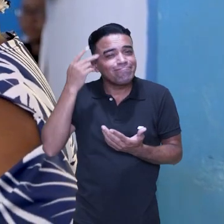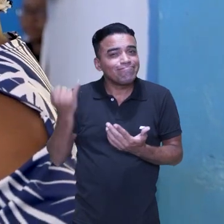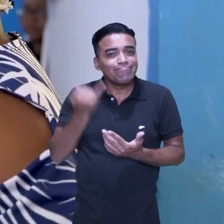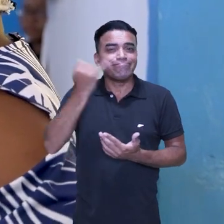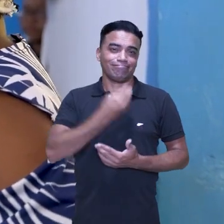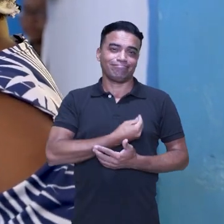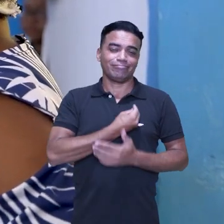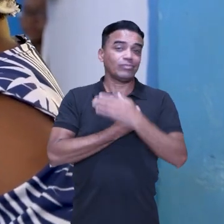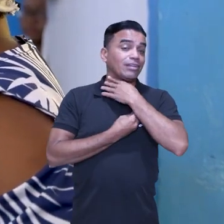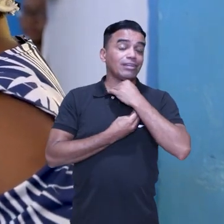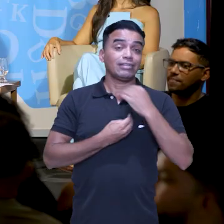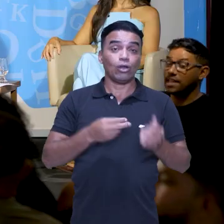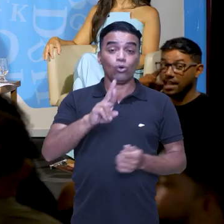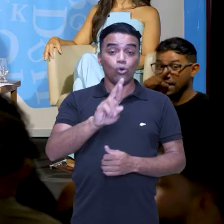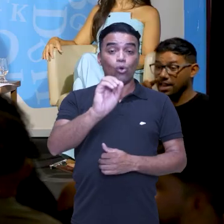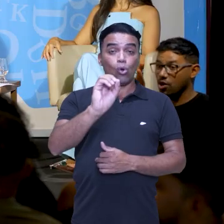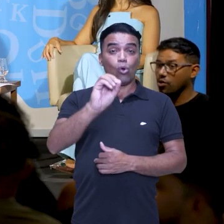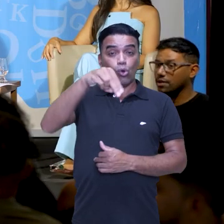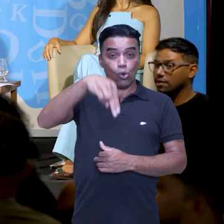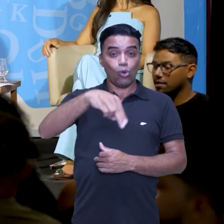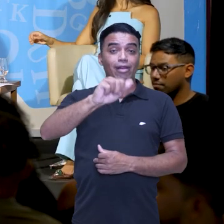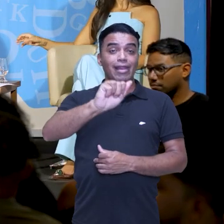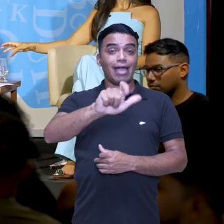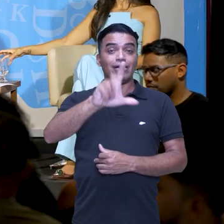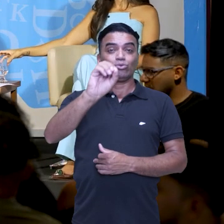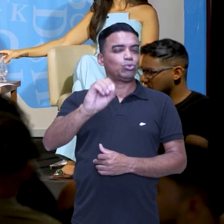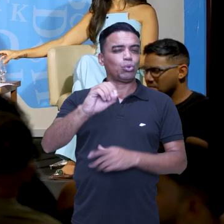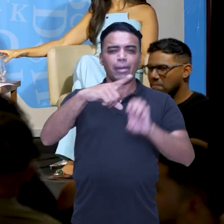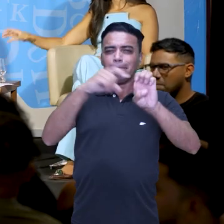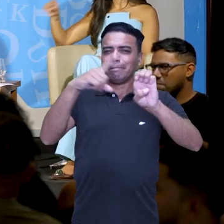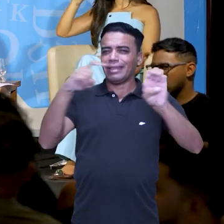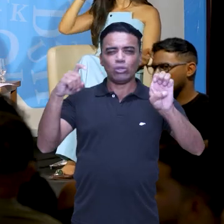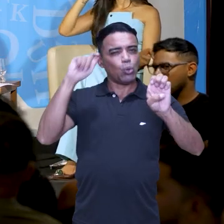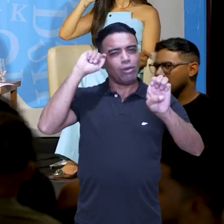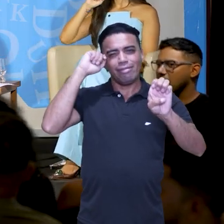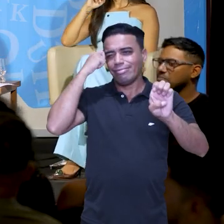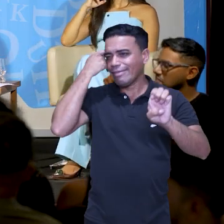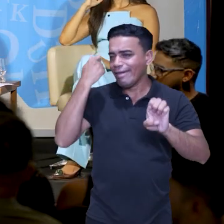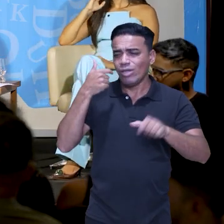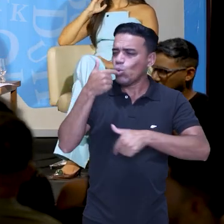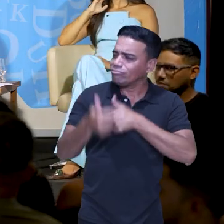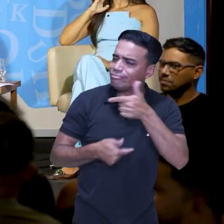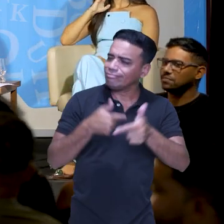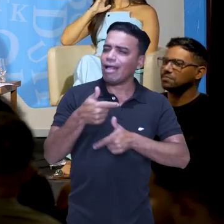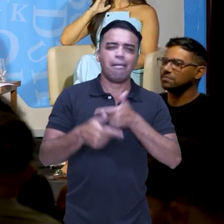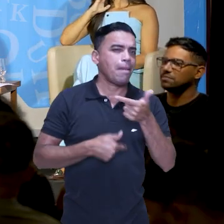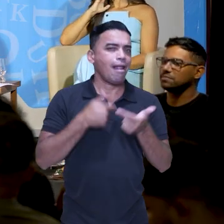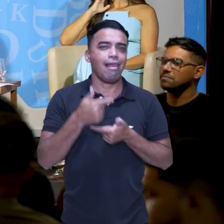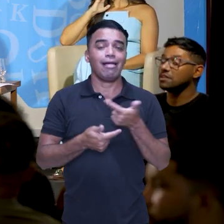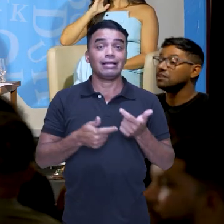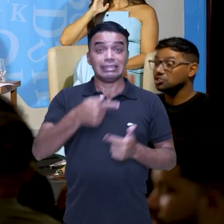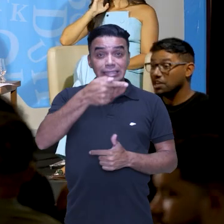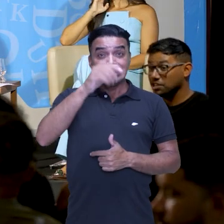o compa Ronaldo é assim, um empreendedor, um grande empreendedor, um negro danado de batuta, de trabalhador, que há